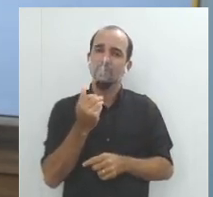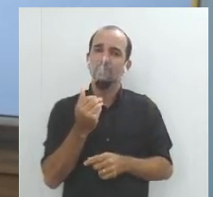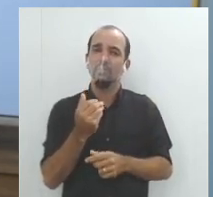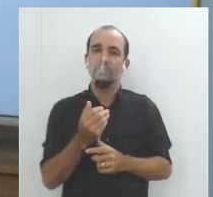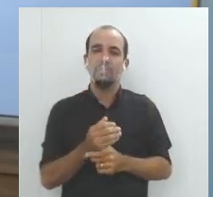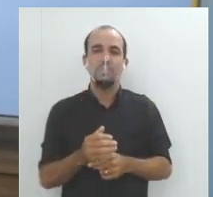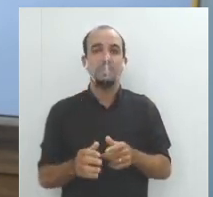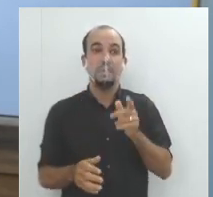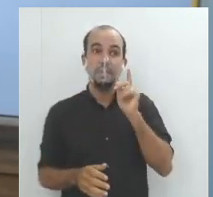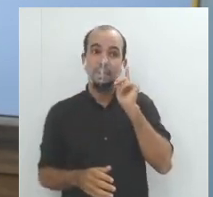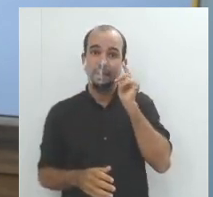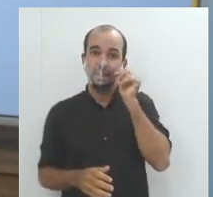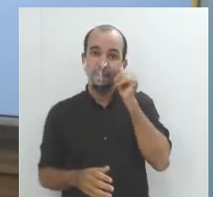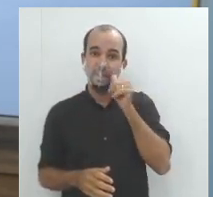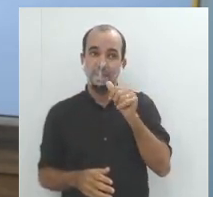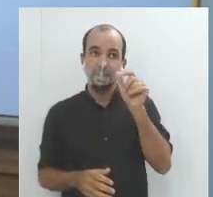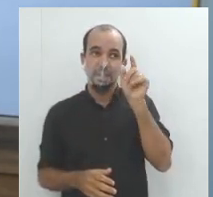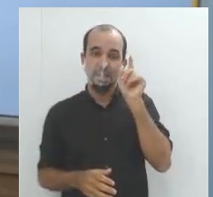muito.